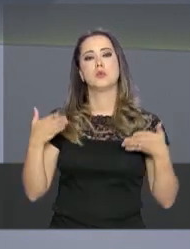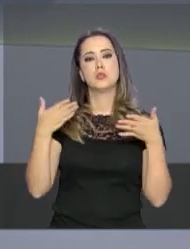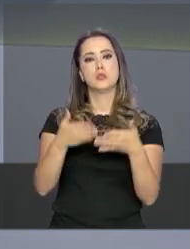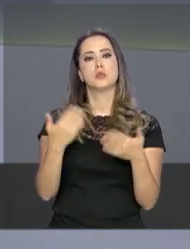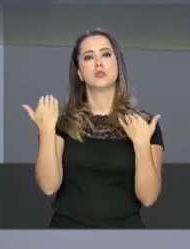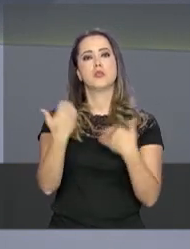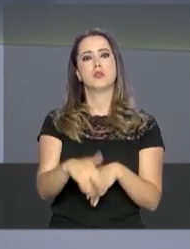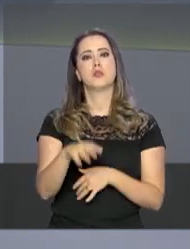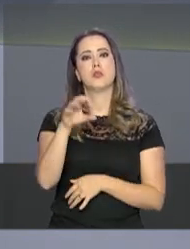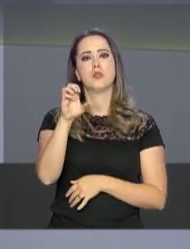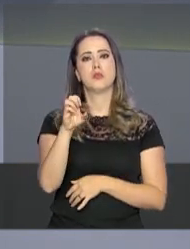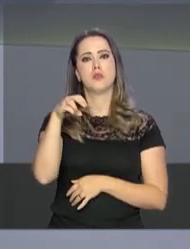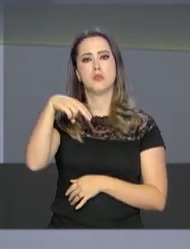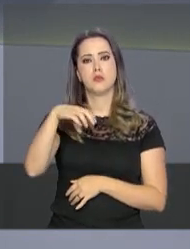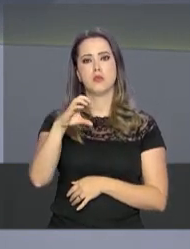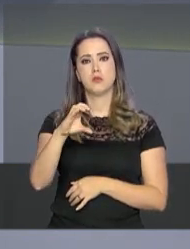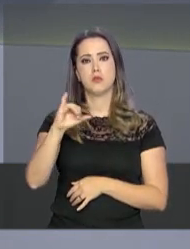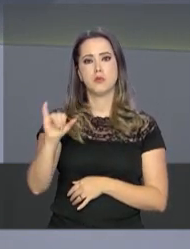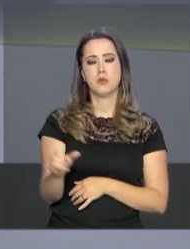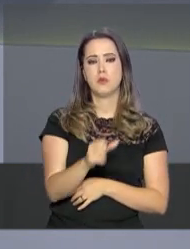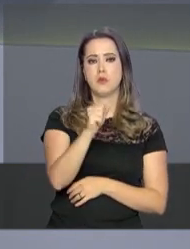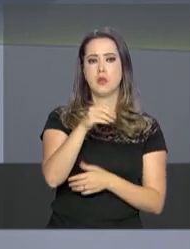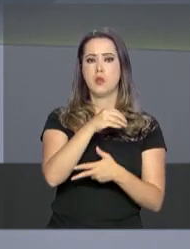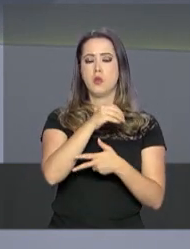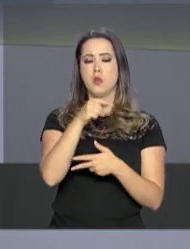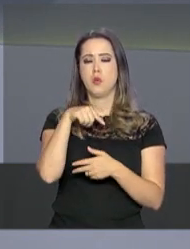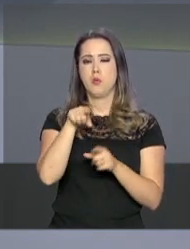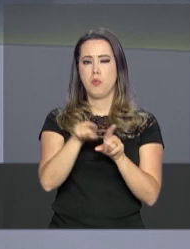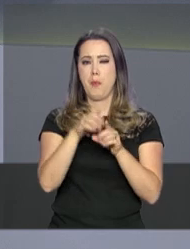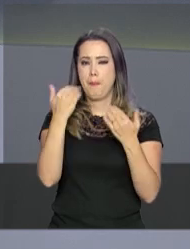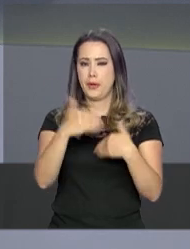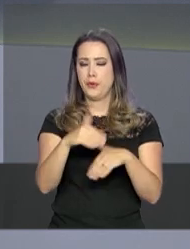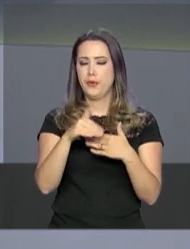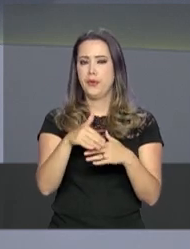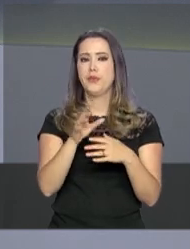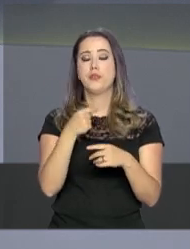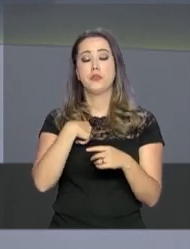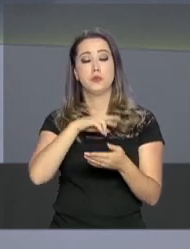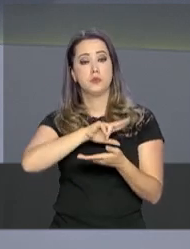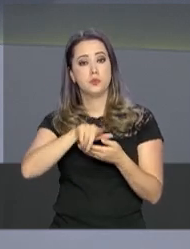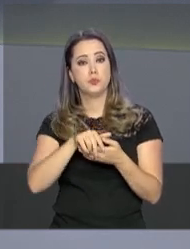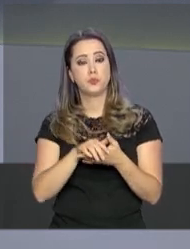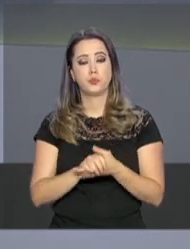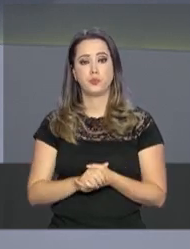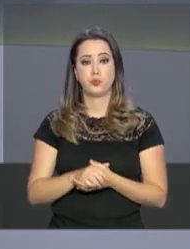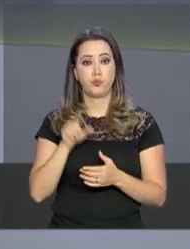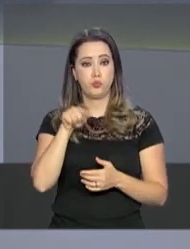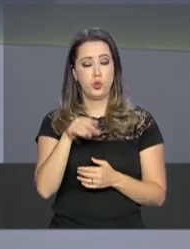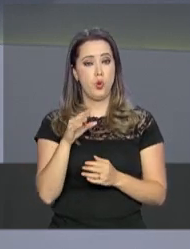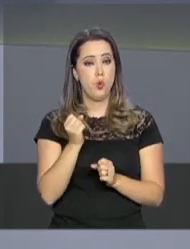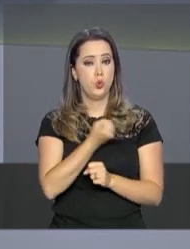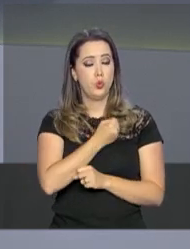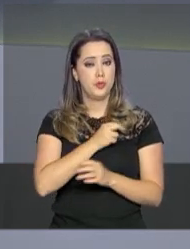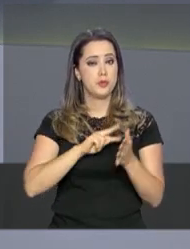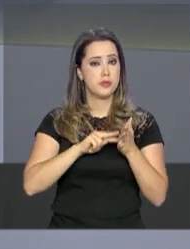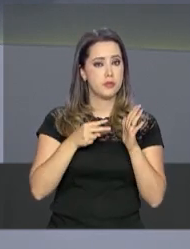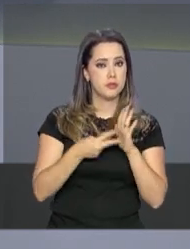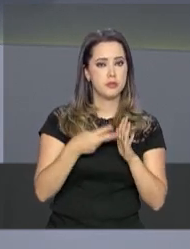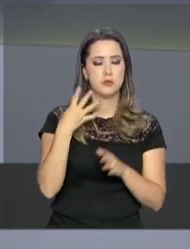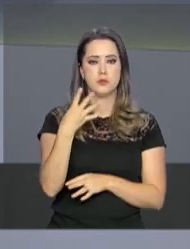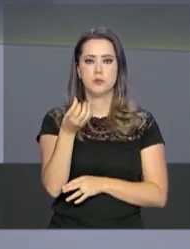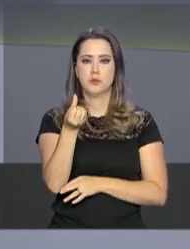do enem seja o exame nacional para certificação de competências de jovens e adultos o número corresponde a